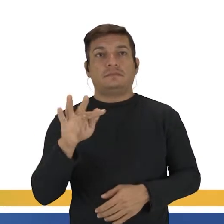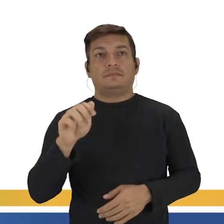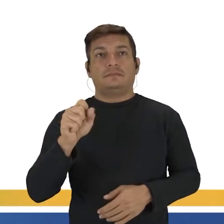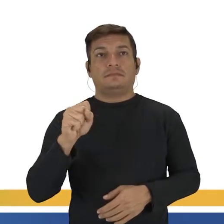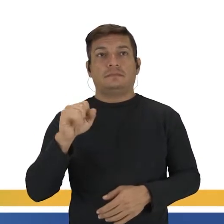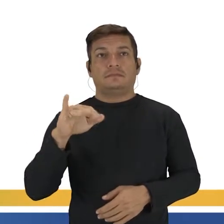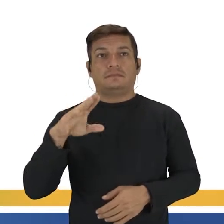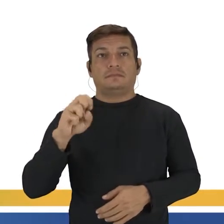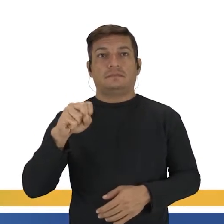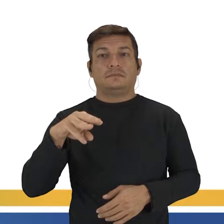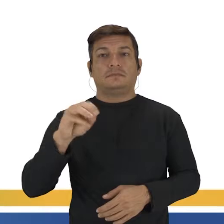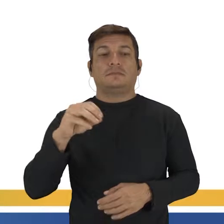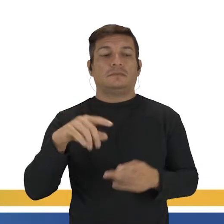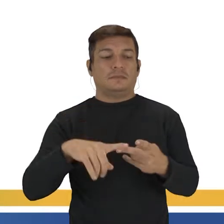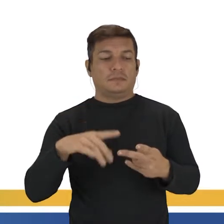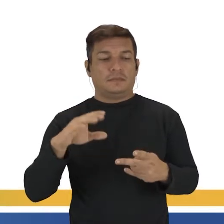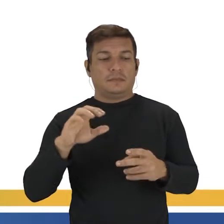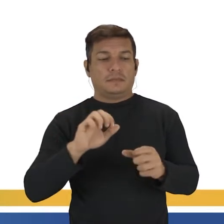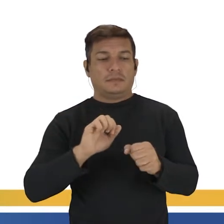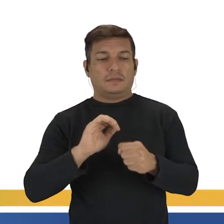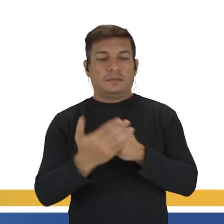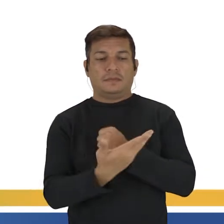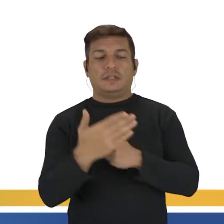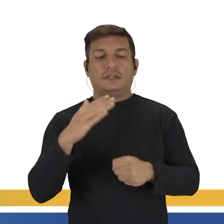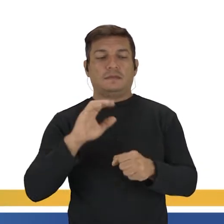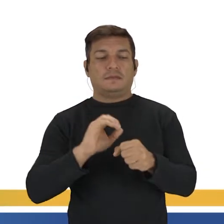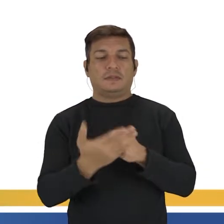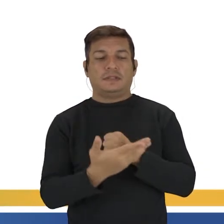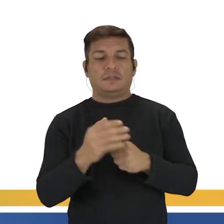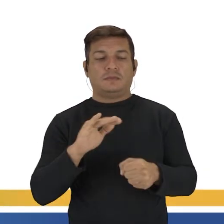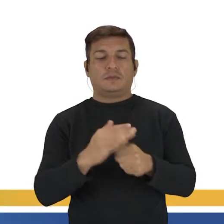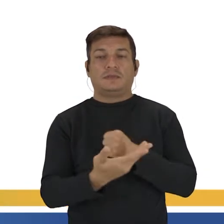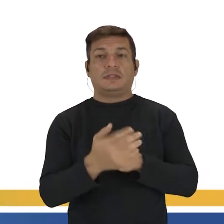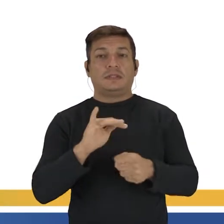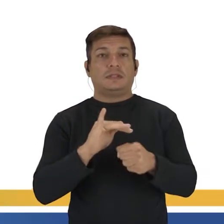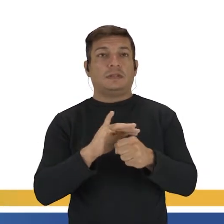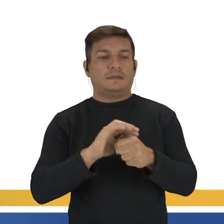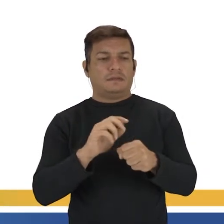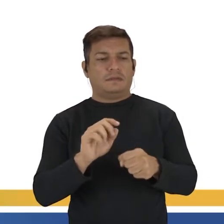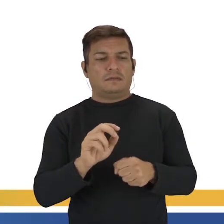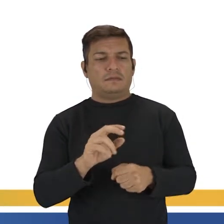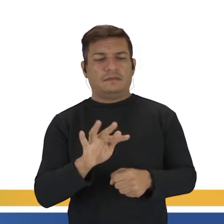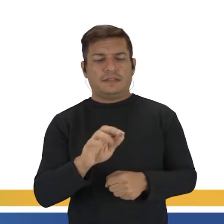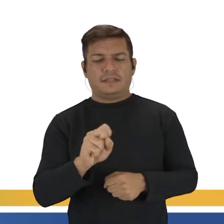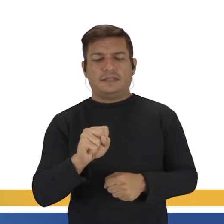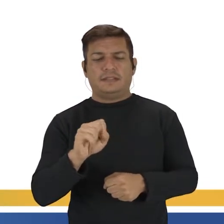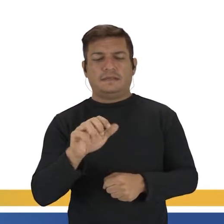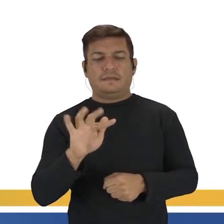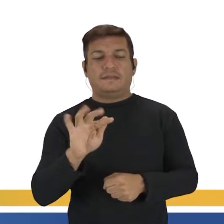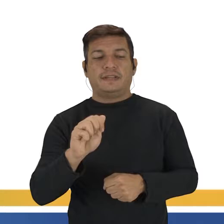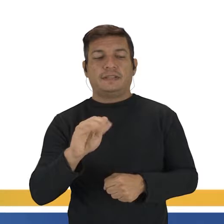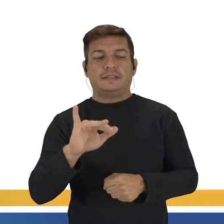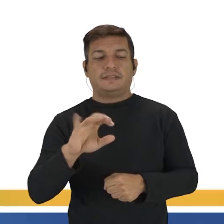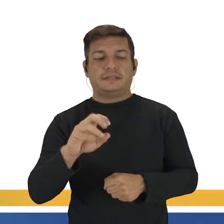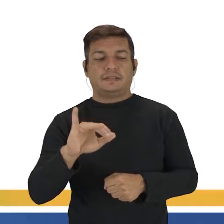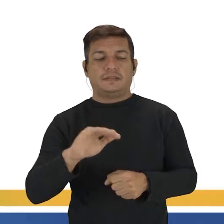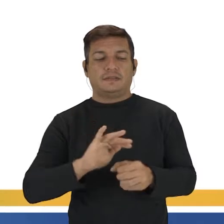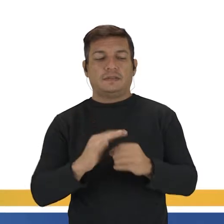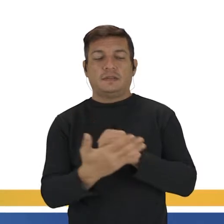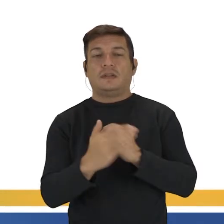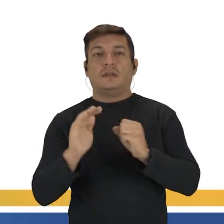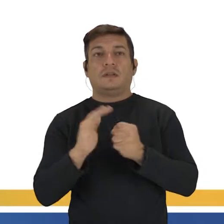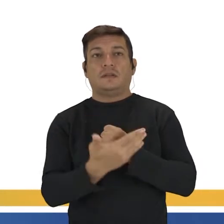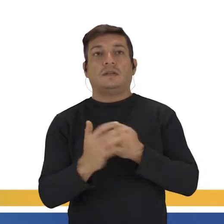o nazismo, onde é que fica, professora? Bom, o fascismo, ele surge na Itália, né, com